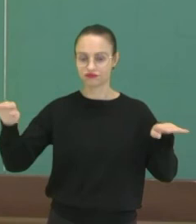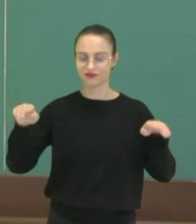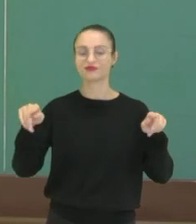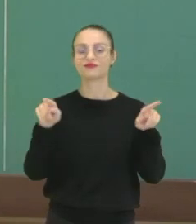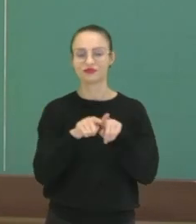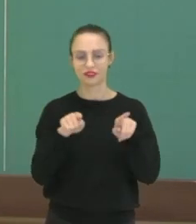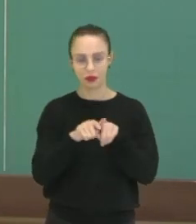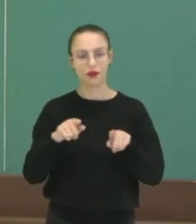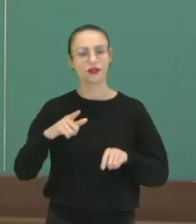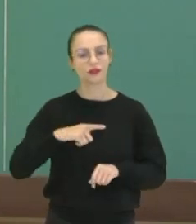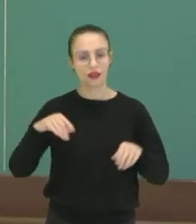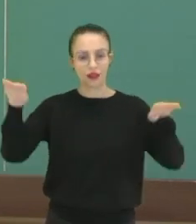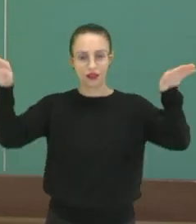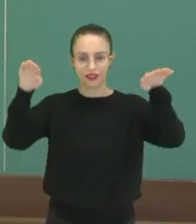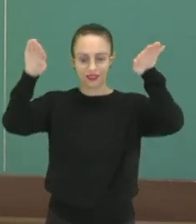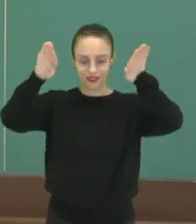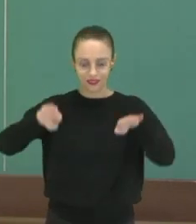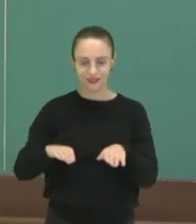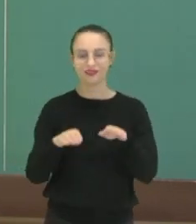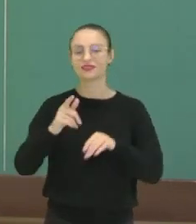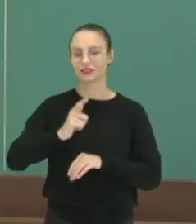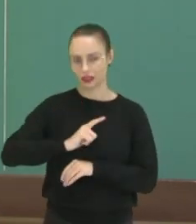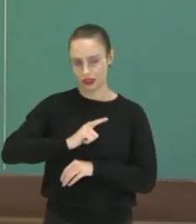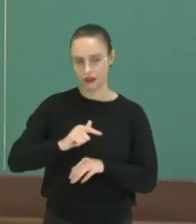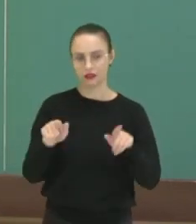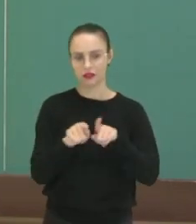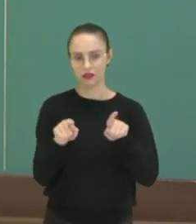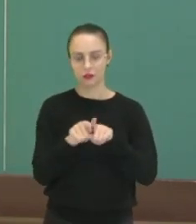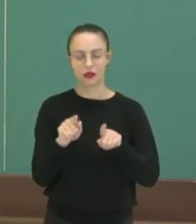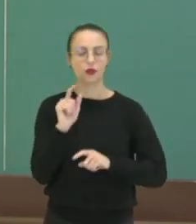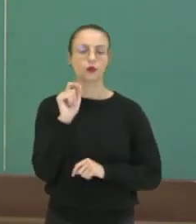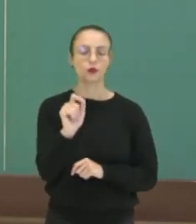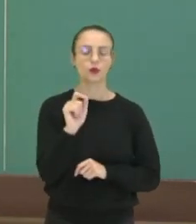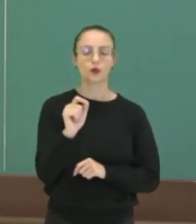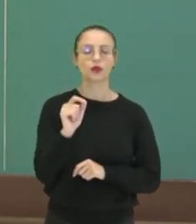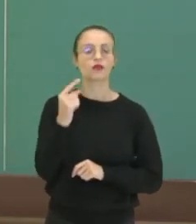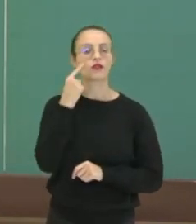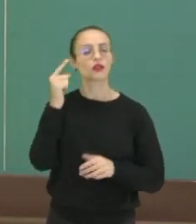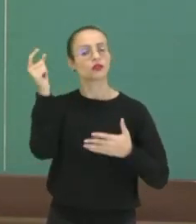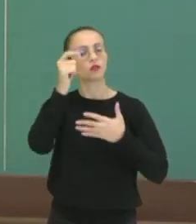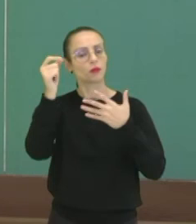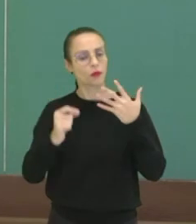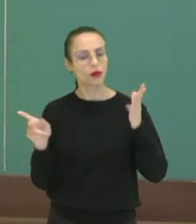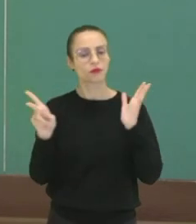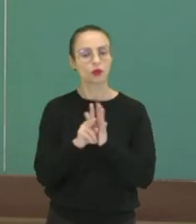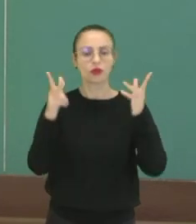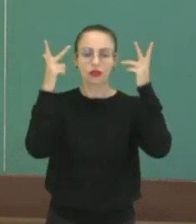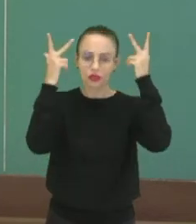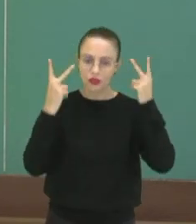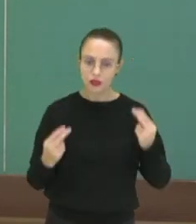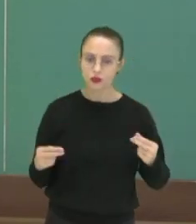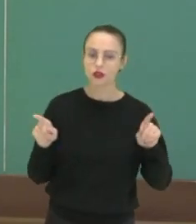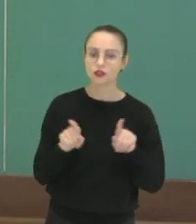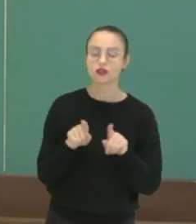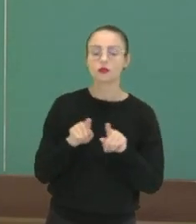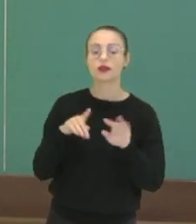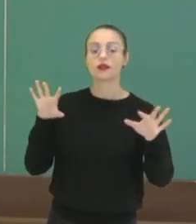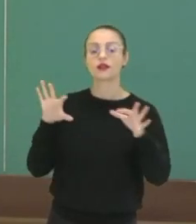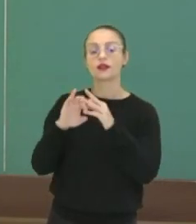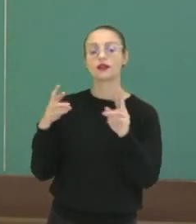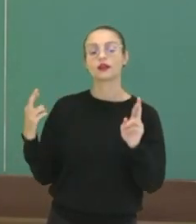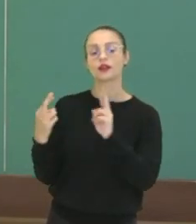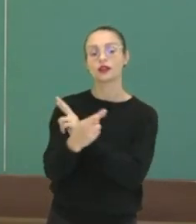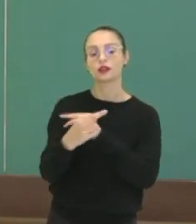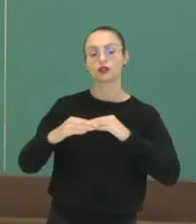também presentes na região sul do Brasil. Então, considerando os aspectos naturais e relacionando ali o